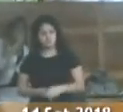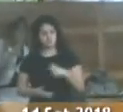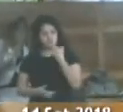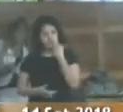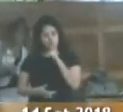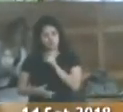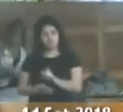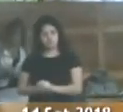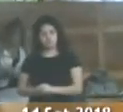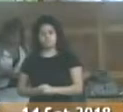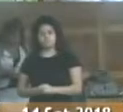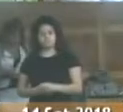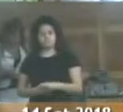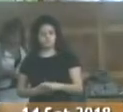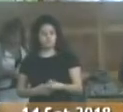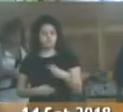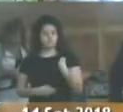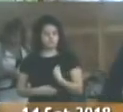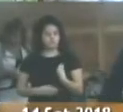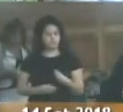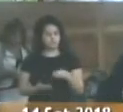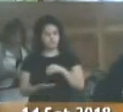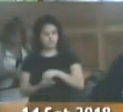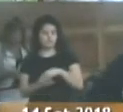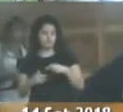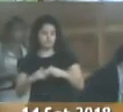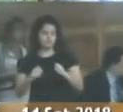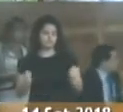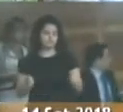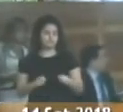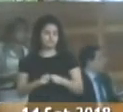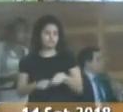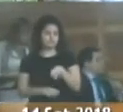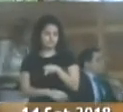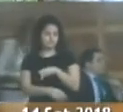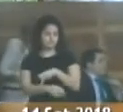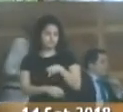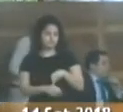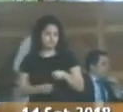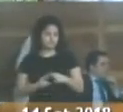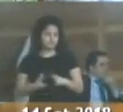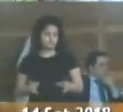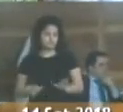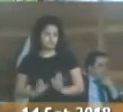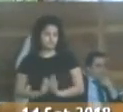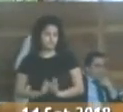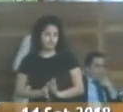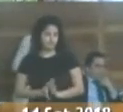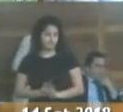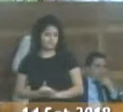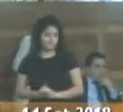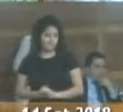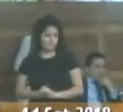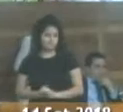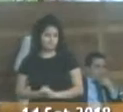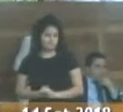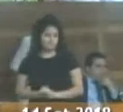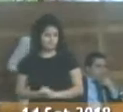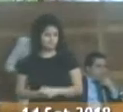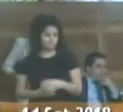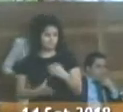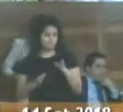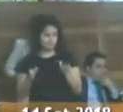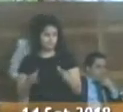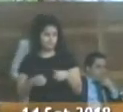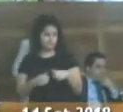adaptar à falta de instalações para desenvolver ambientes pedagógicos diferenciados. Mas, com espaço físico, a lista de